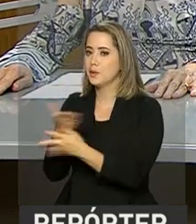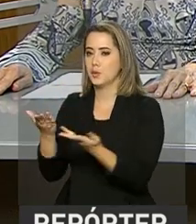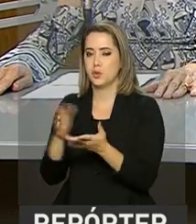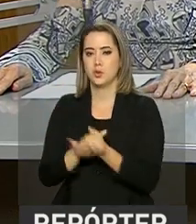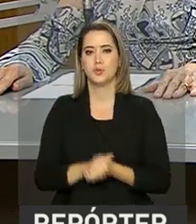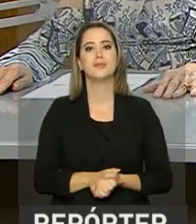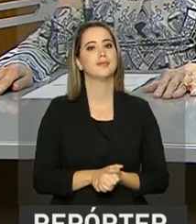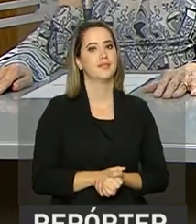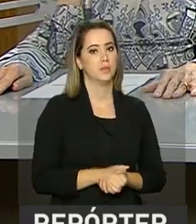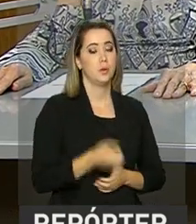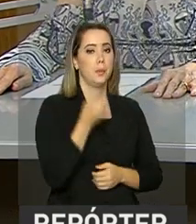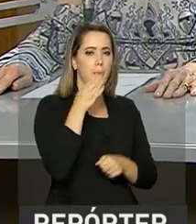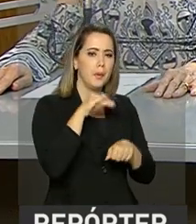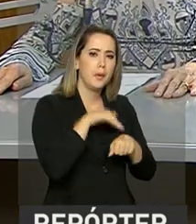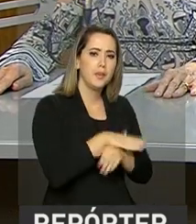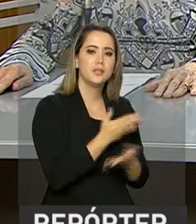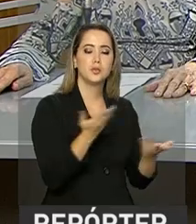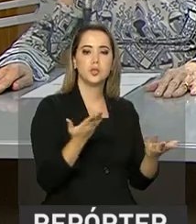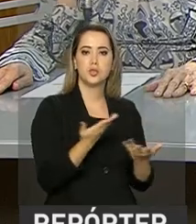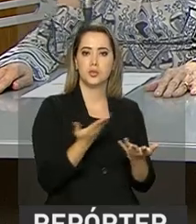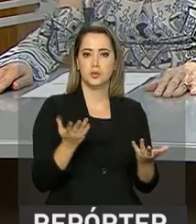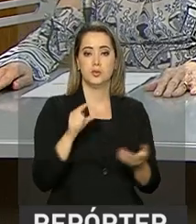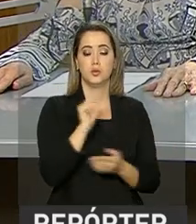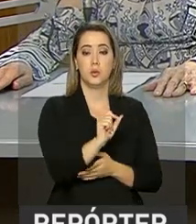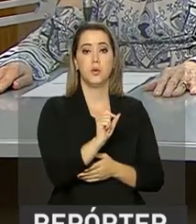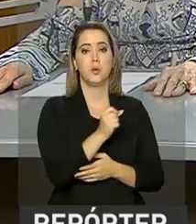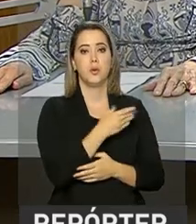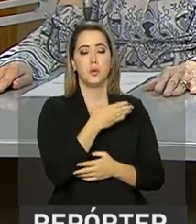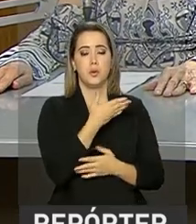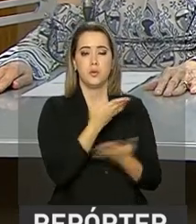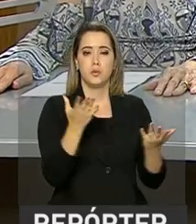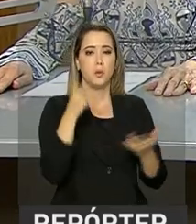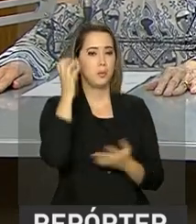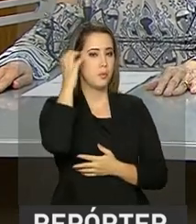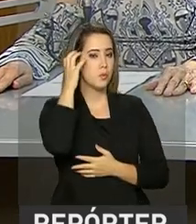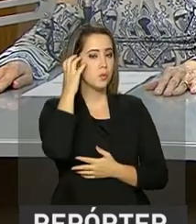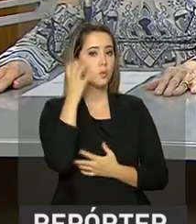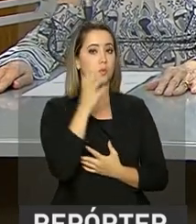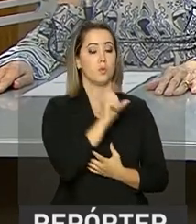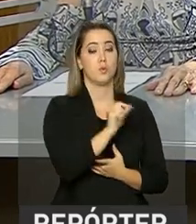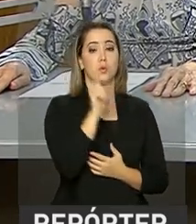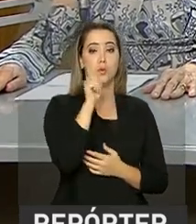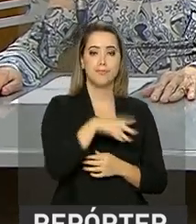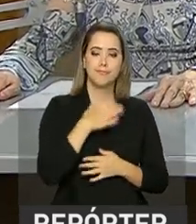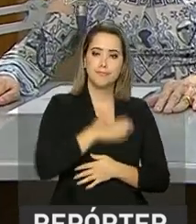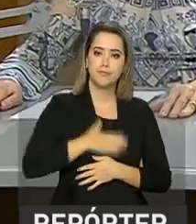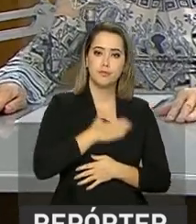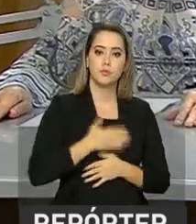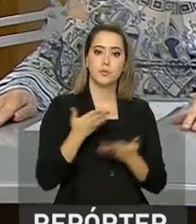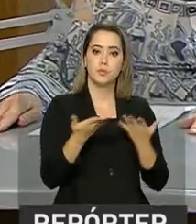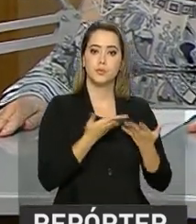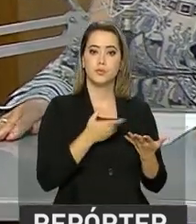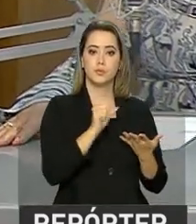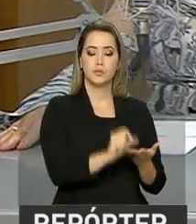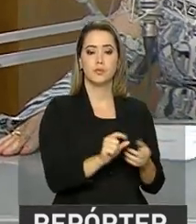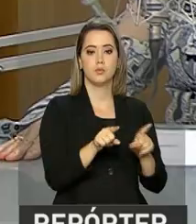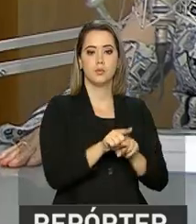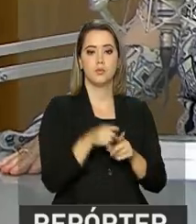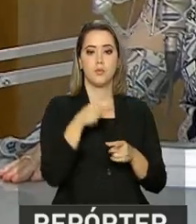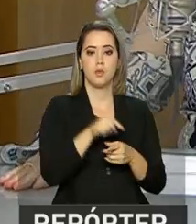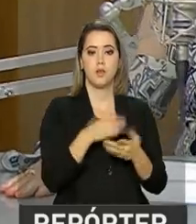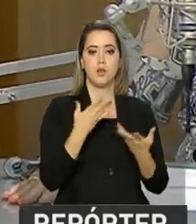secretária. Boa noite, Gláucia. Boa noite, Ayrton. Boa noite, ouvintes. É com prazer que eu compareço aqui